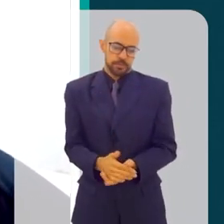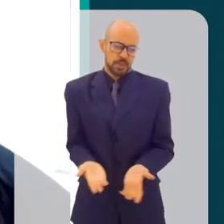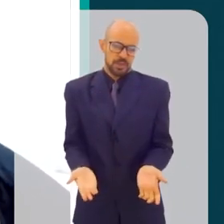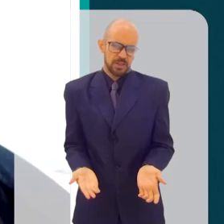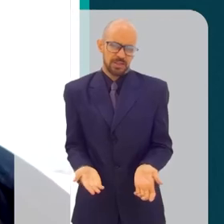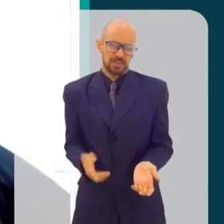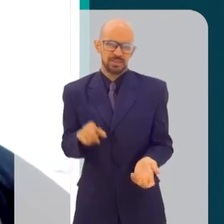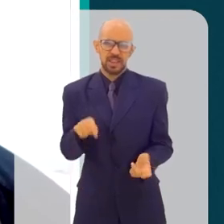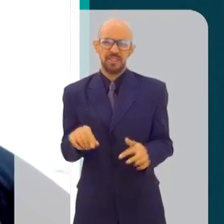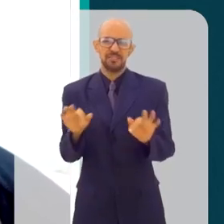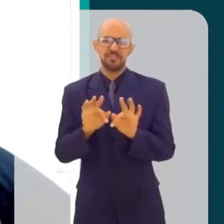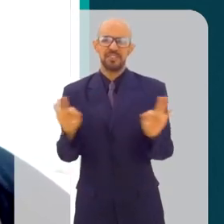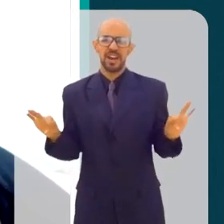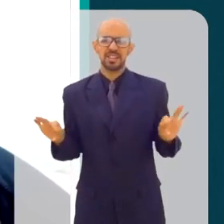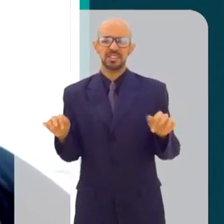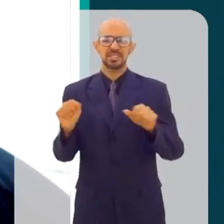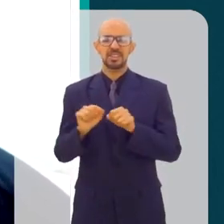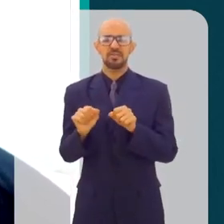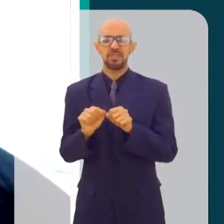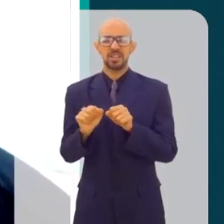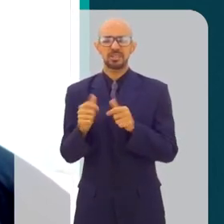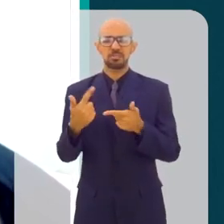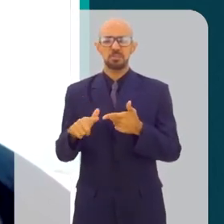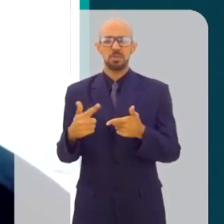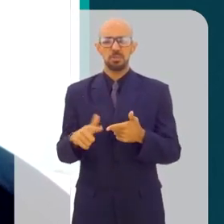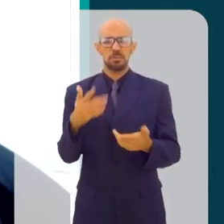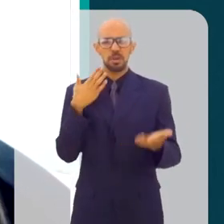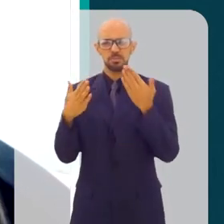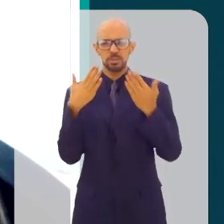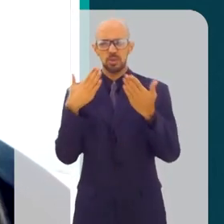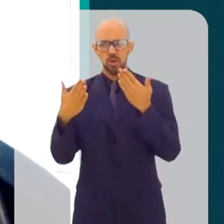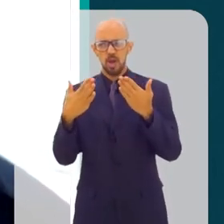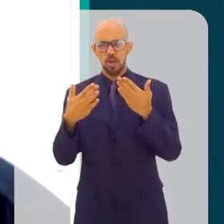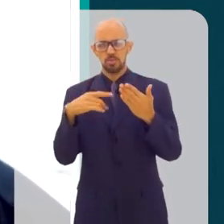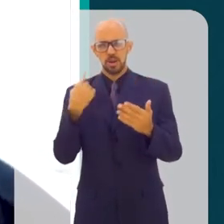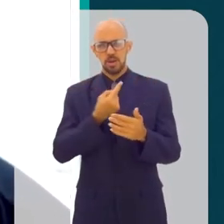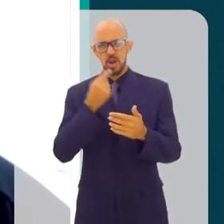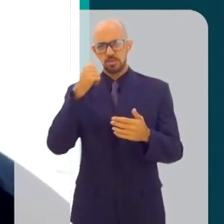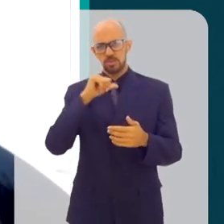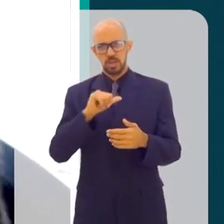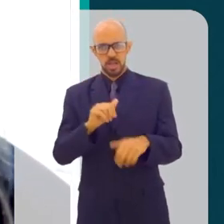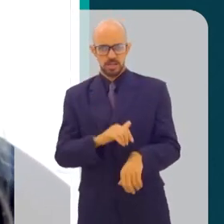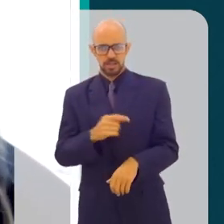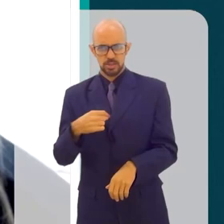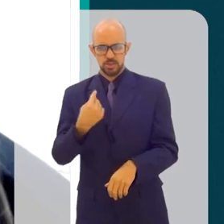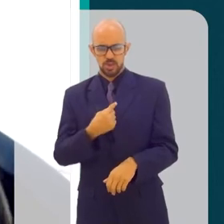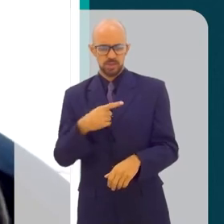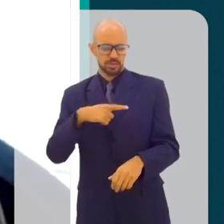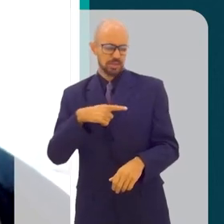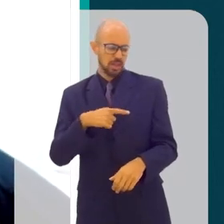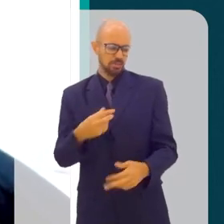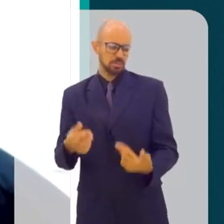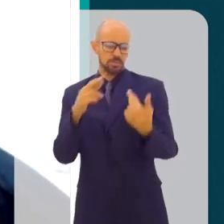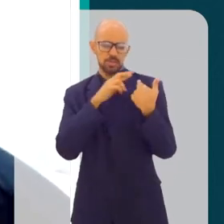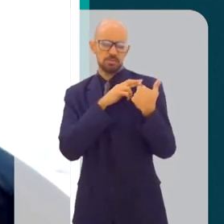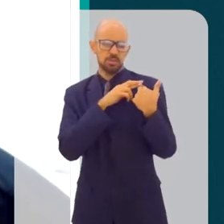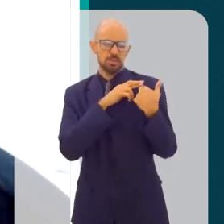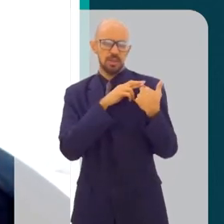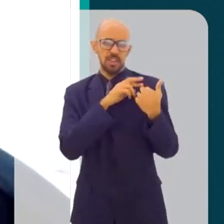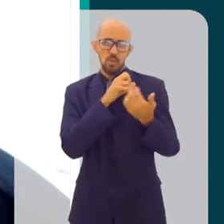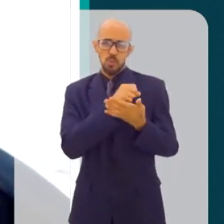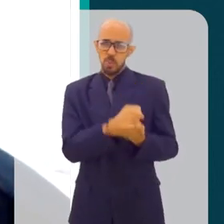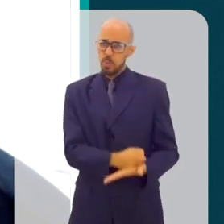lar. São frases de efeito, mas que trazem danos psicológicos para nós mulheres. A gente carrega um peso